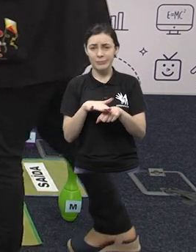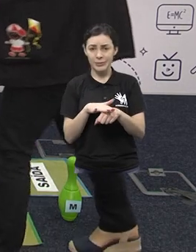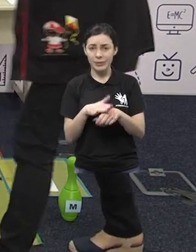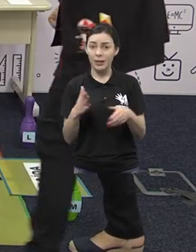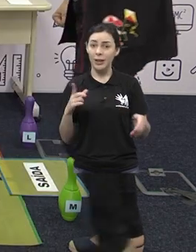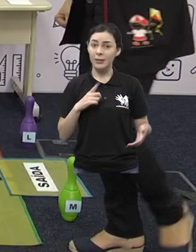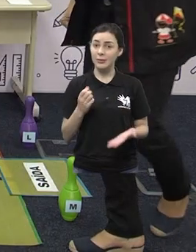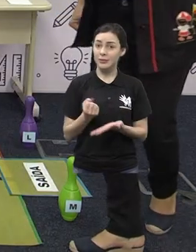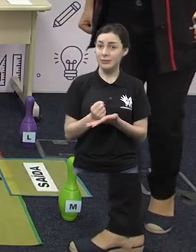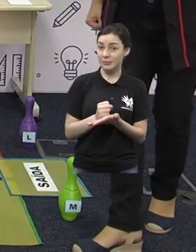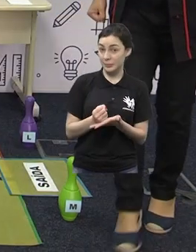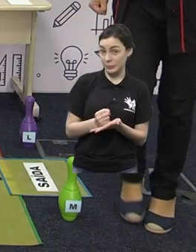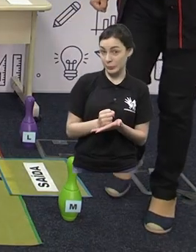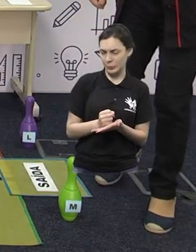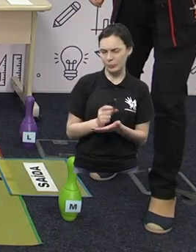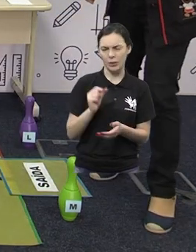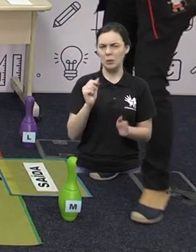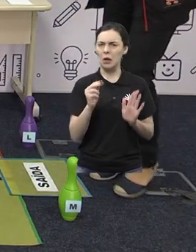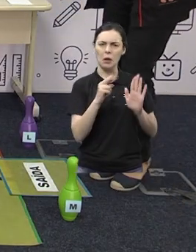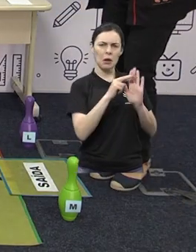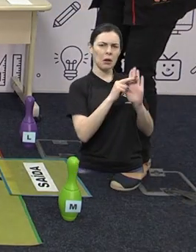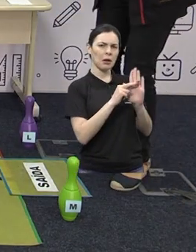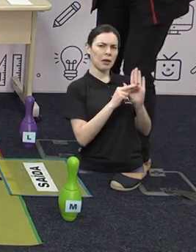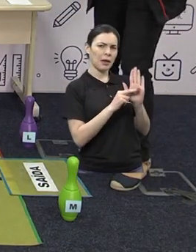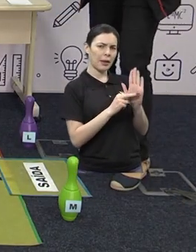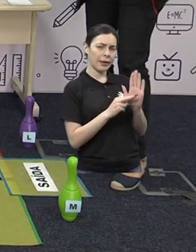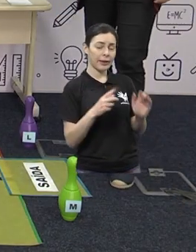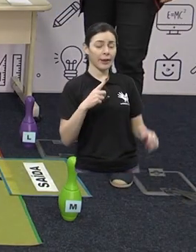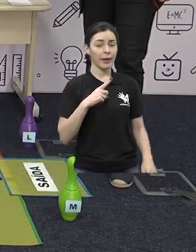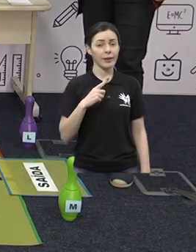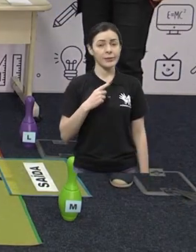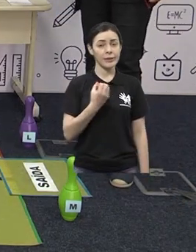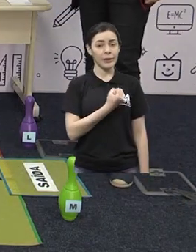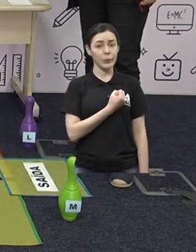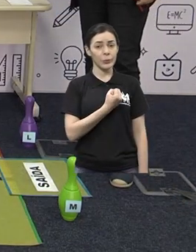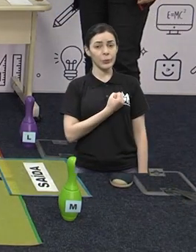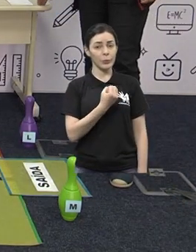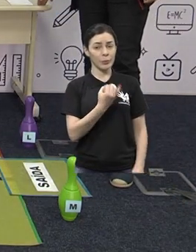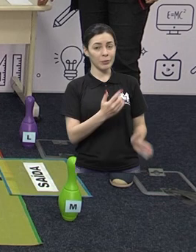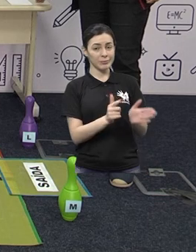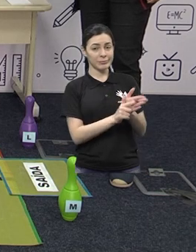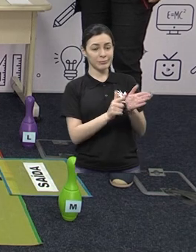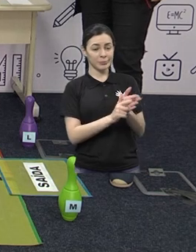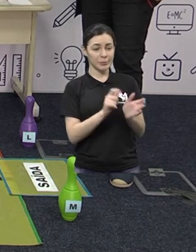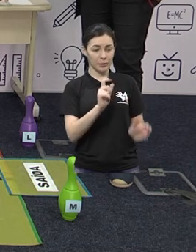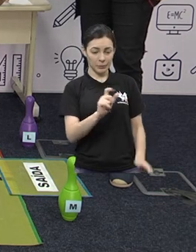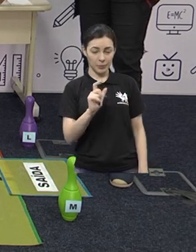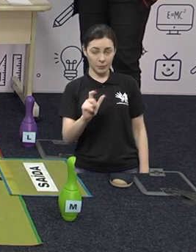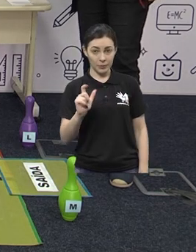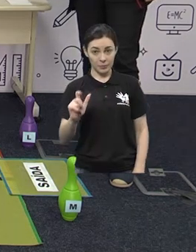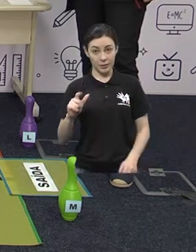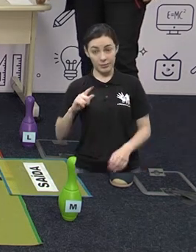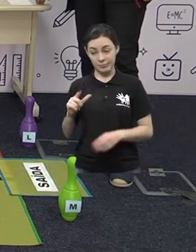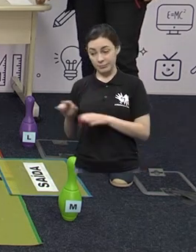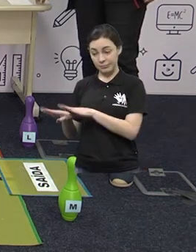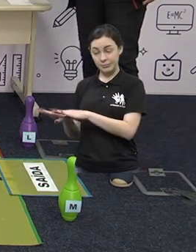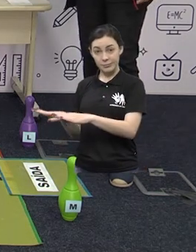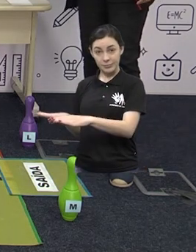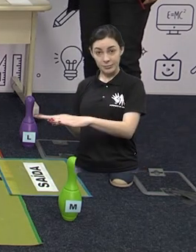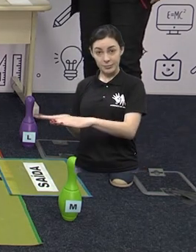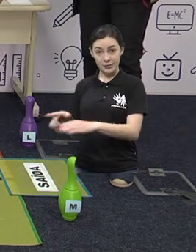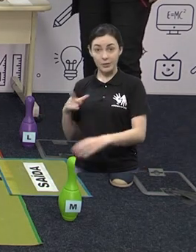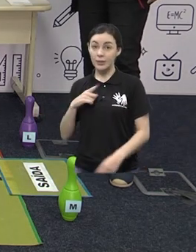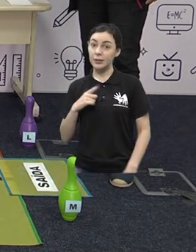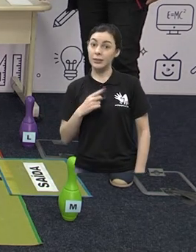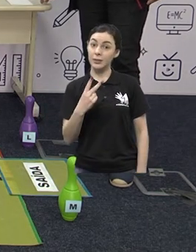O nosso jogo é o seguinte: nós pegamos as nossas fichas numéricas e colocamos elas aqui, ó, tá? Nós